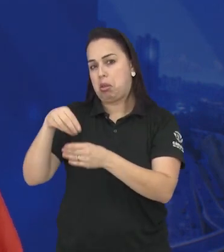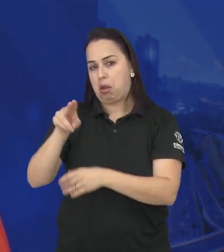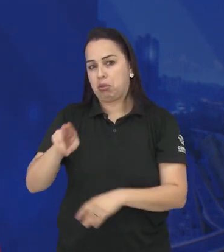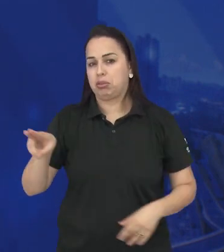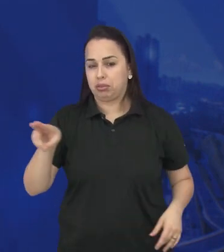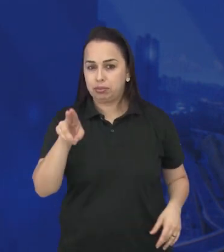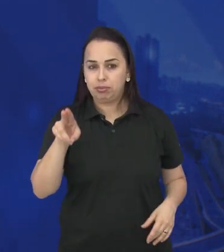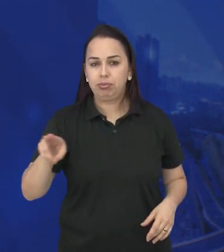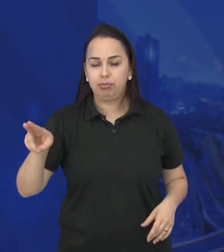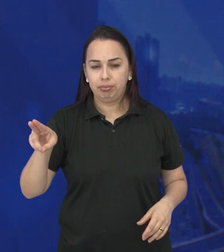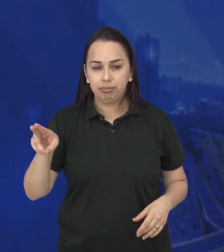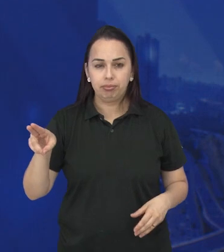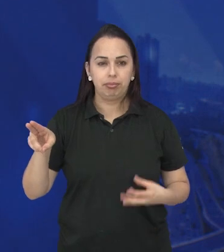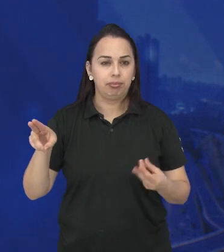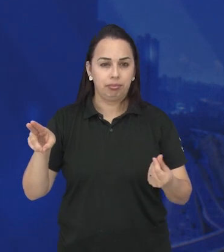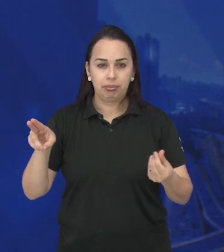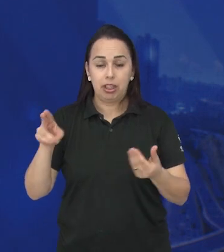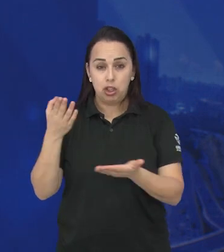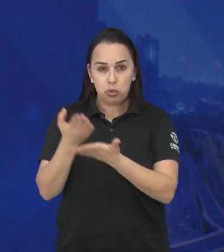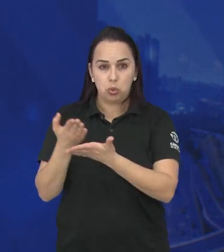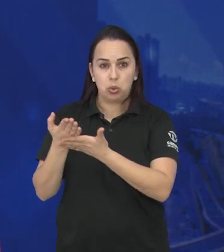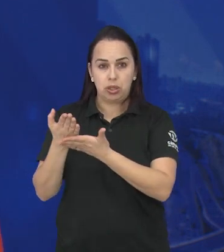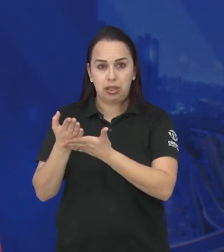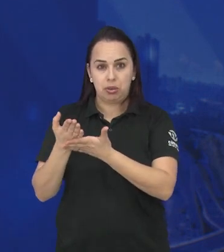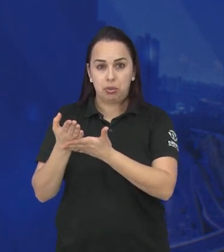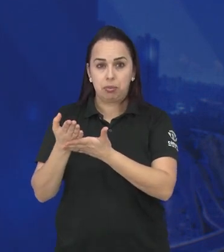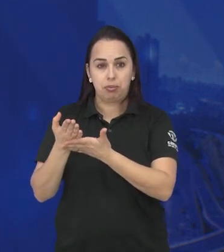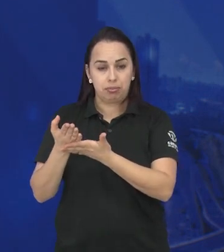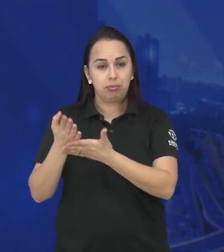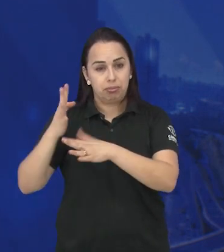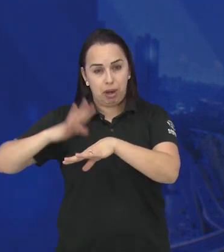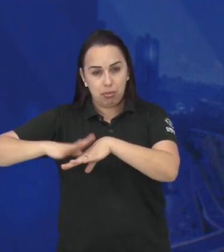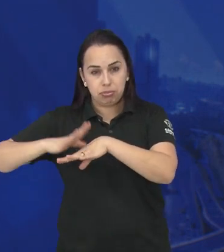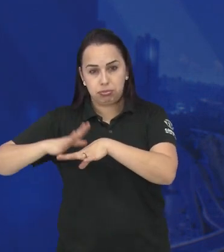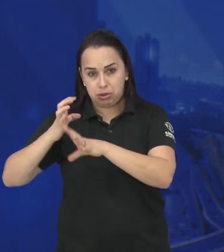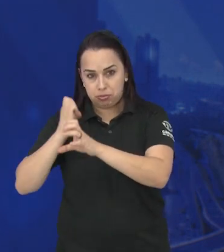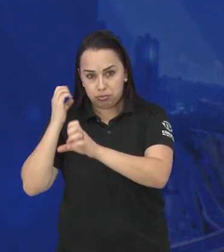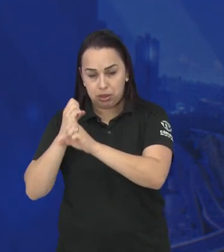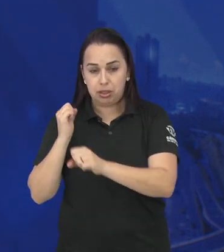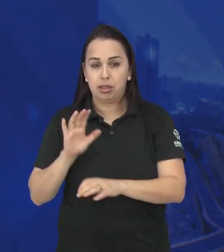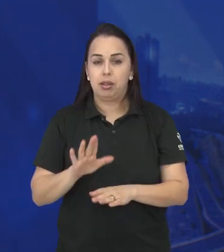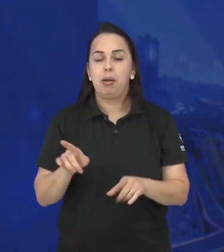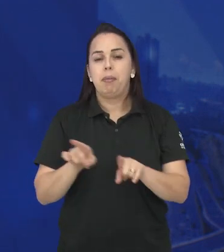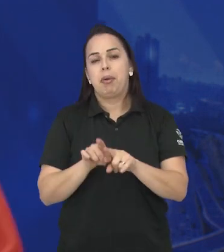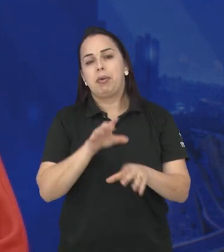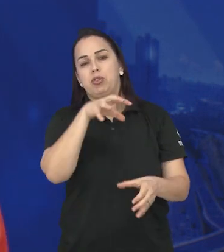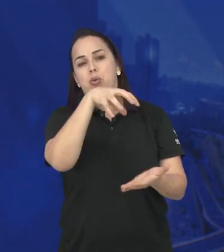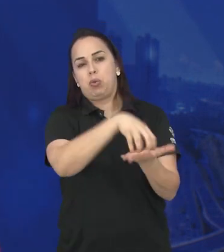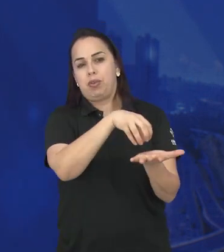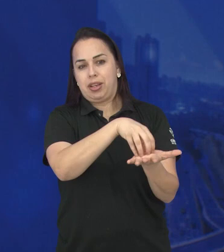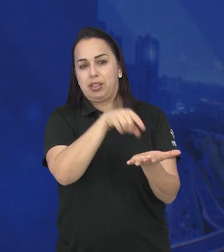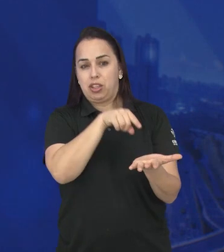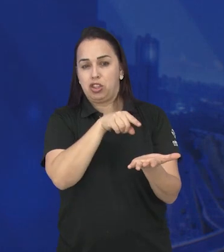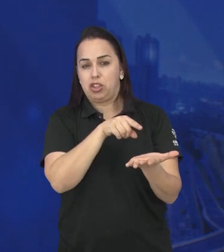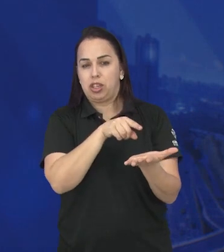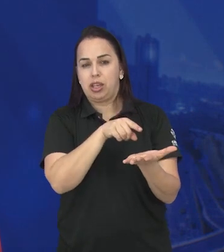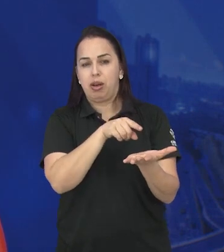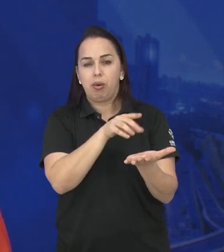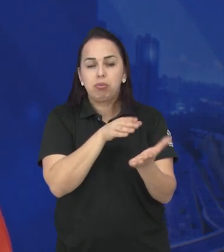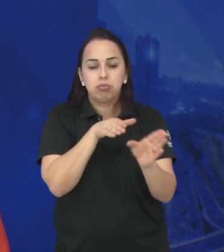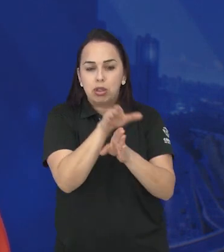nas universidades, assim, estudando áreas de exatas. O próprio CONFEA, que é o Conselho Federal de Engenharia,